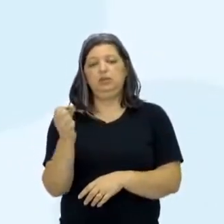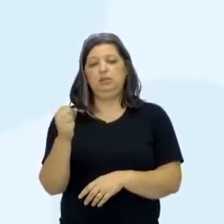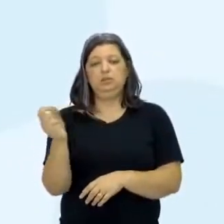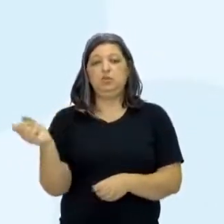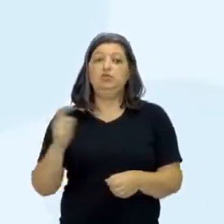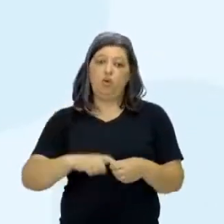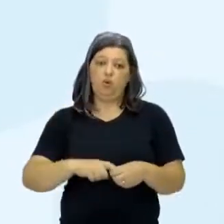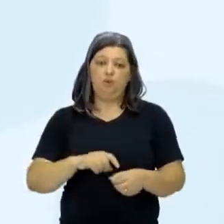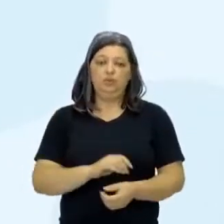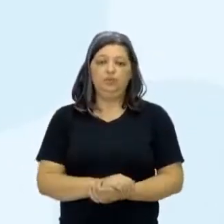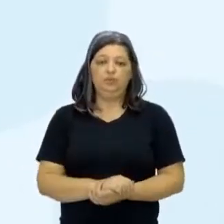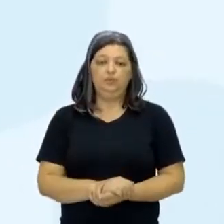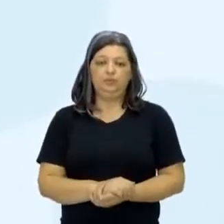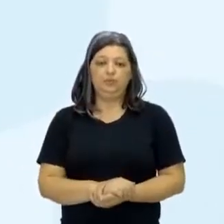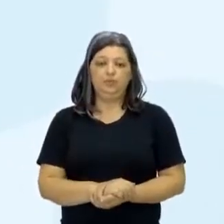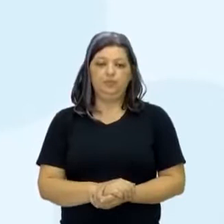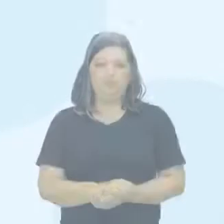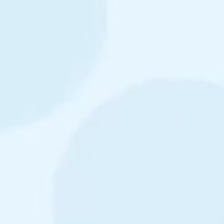já voltamos.